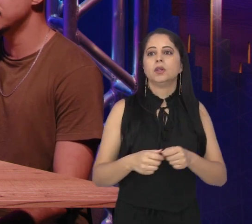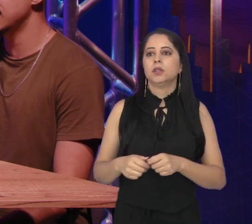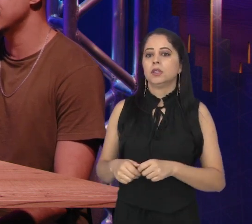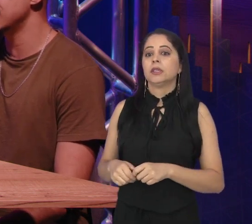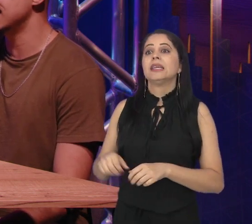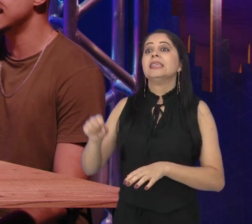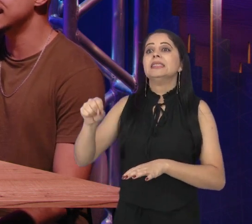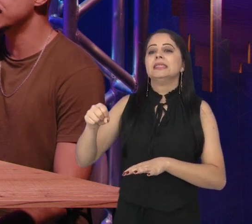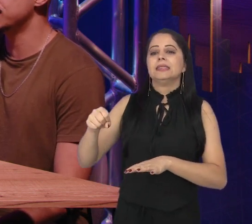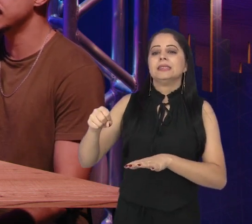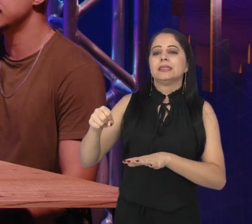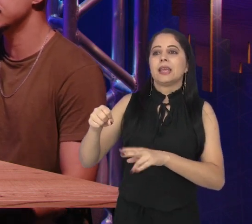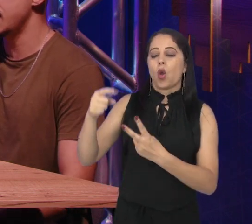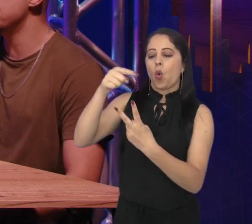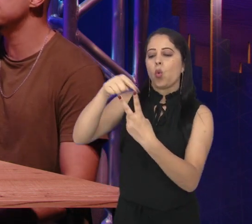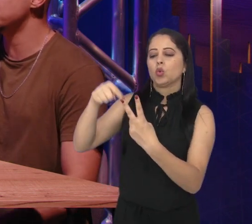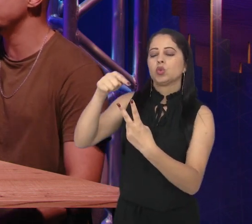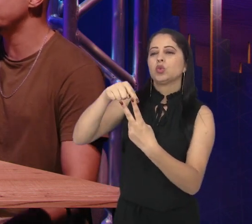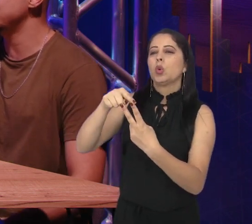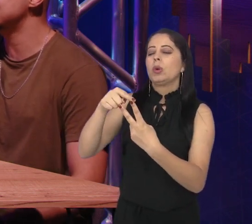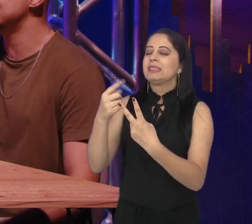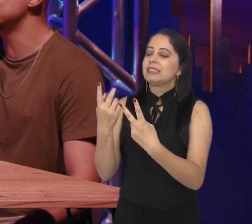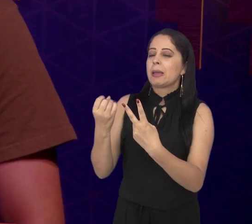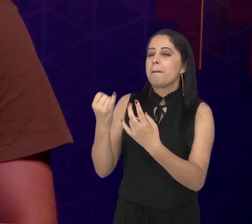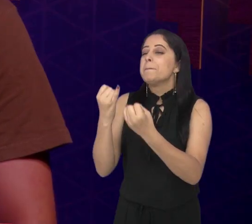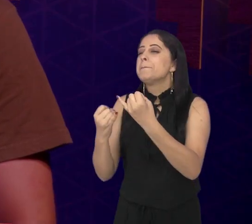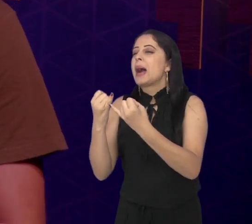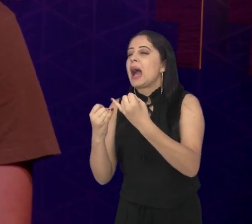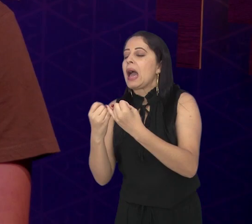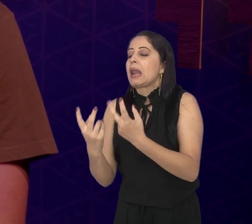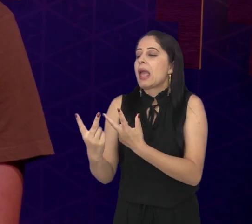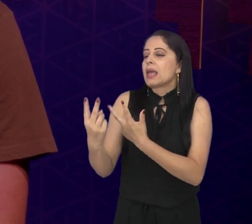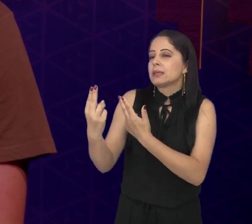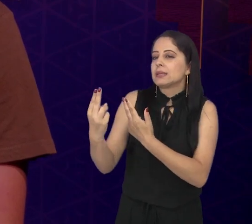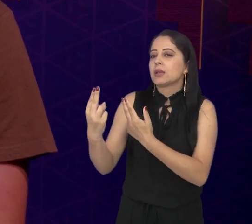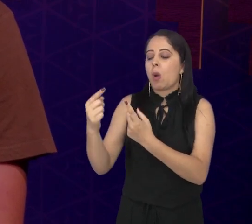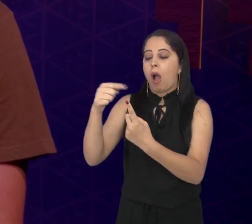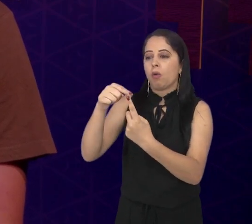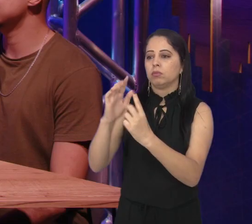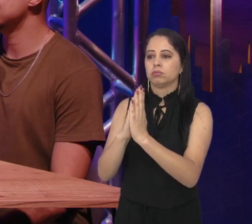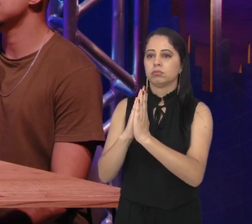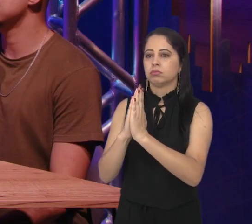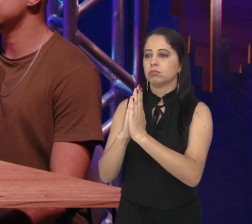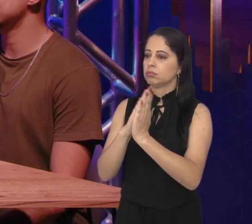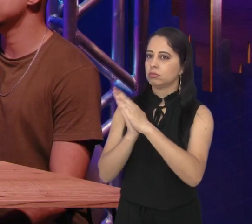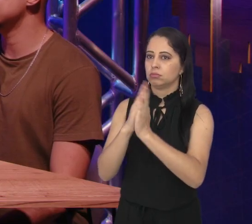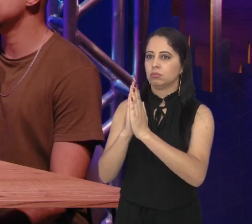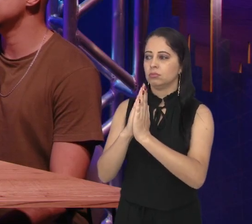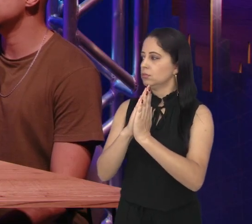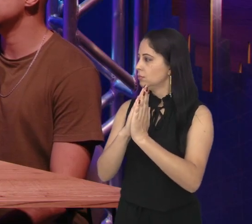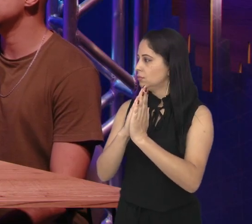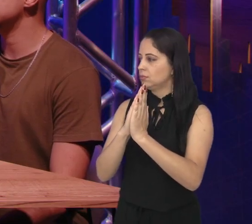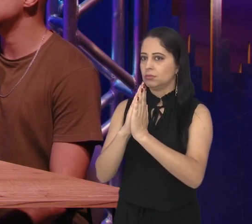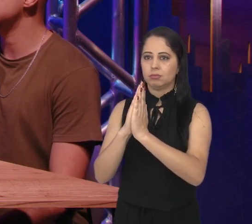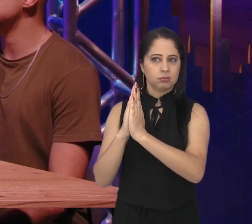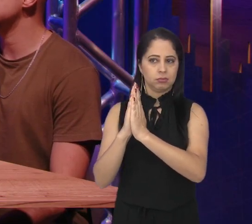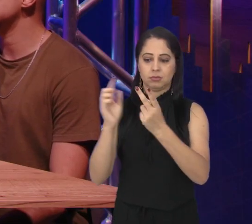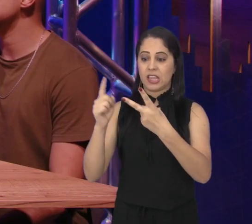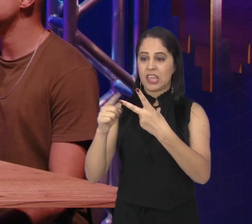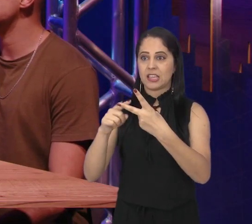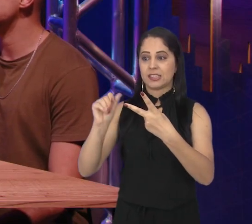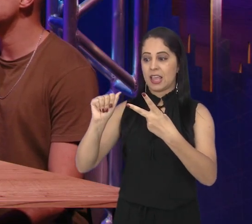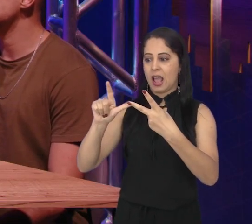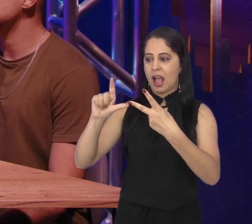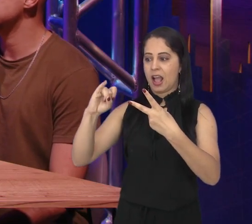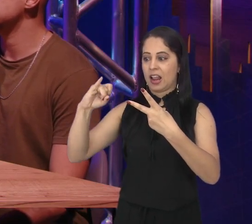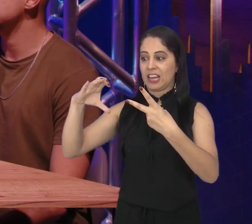têm uma são meio parecidos, assim. Sim, né? tem uma vibe, né? Bem parecida, é verdade. E a